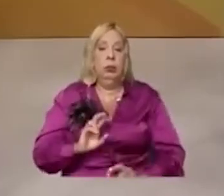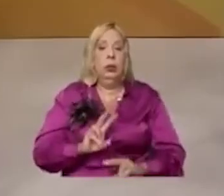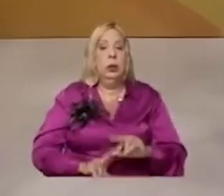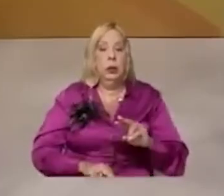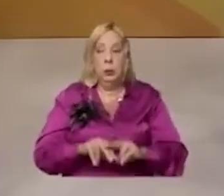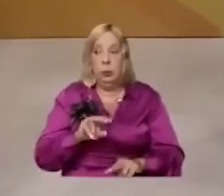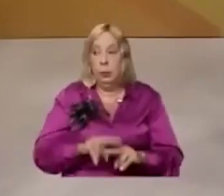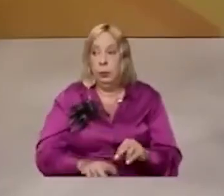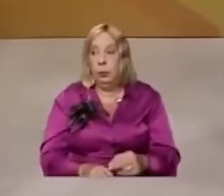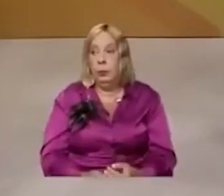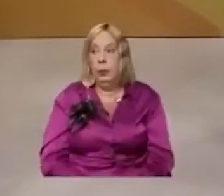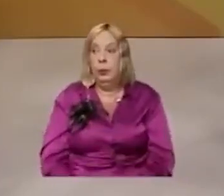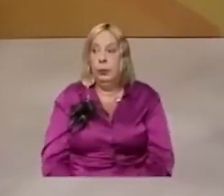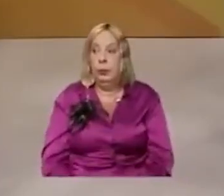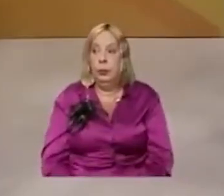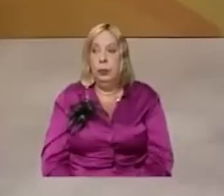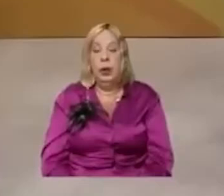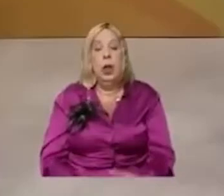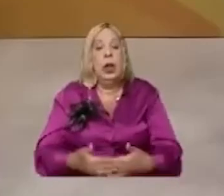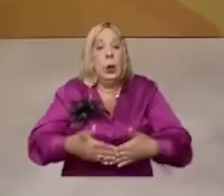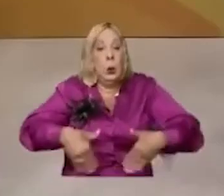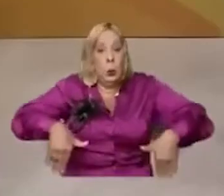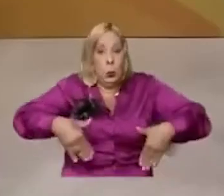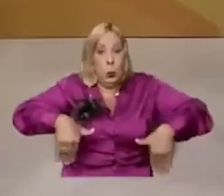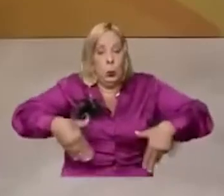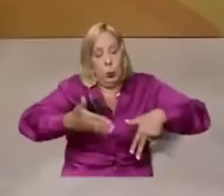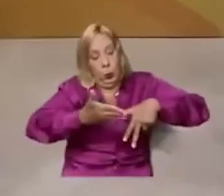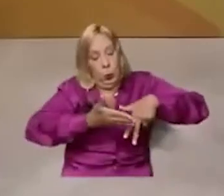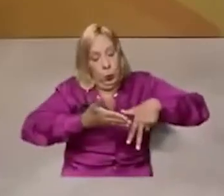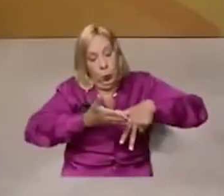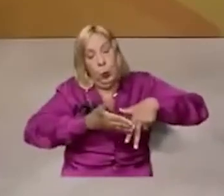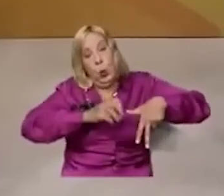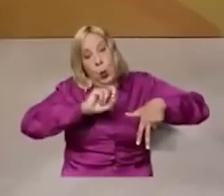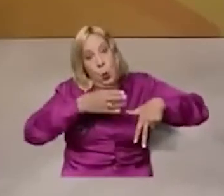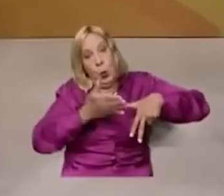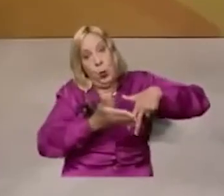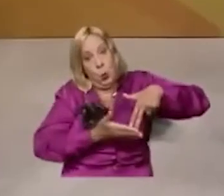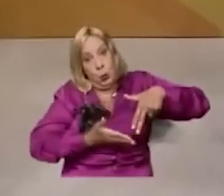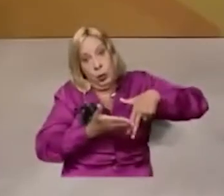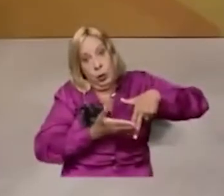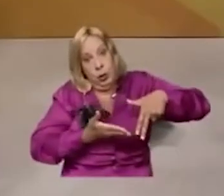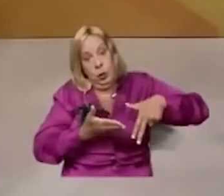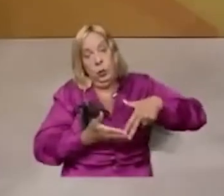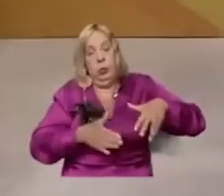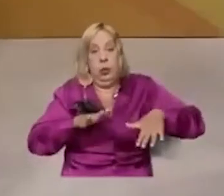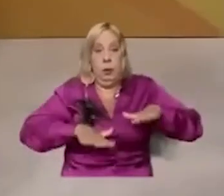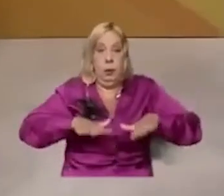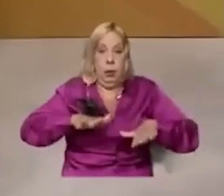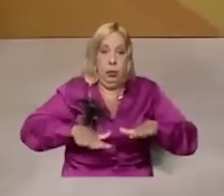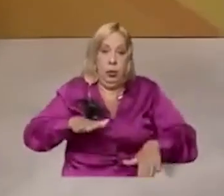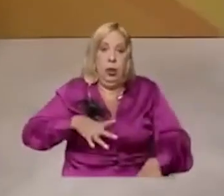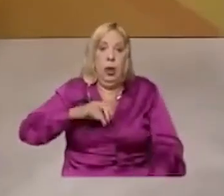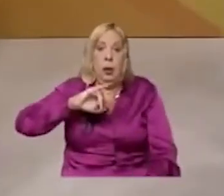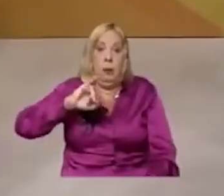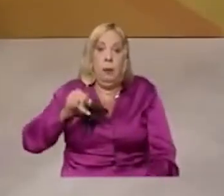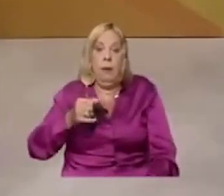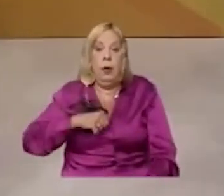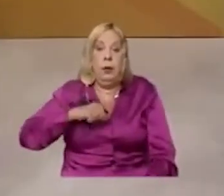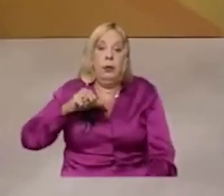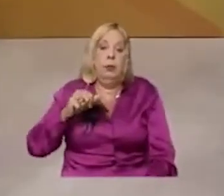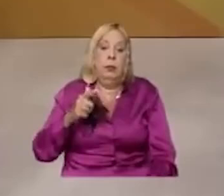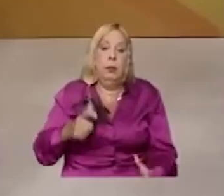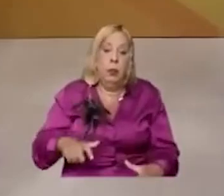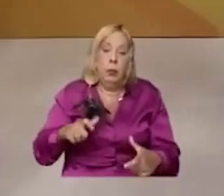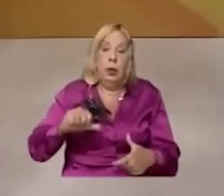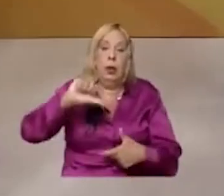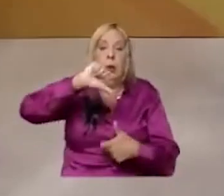juninos. Tem também ele mais curtinho, tem diversas opções para você curtir os festejos, tá? Aproveita e encontra peças lindas